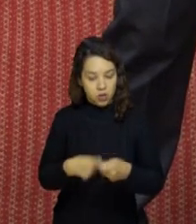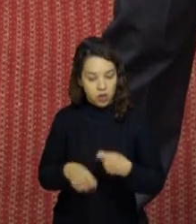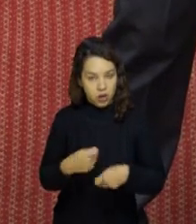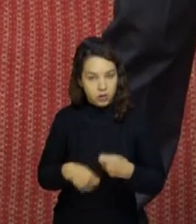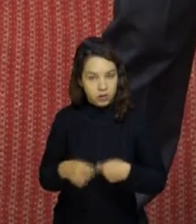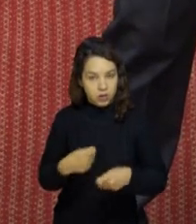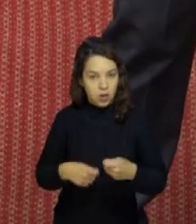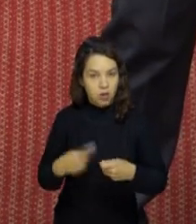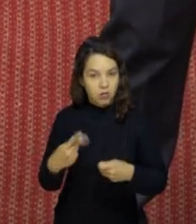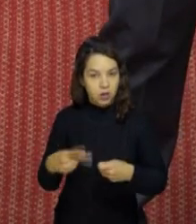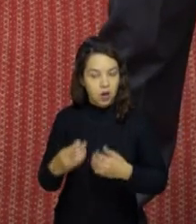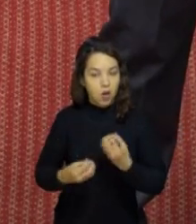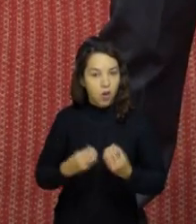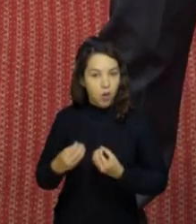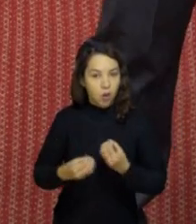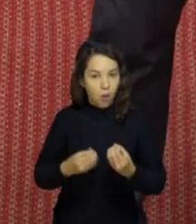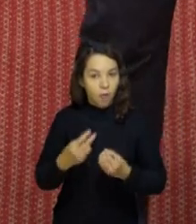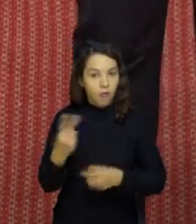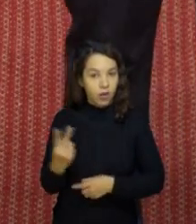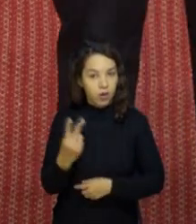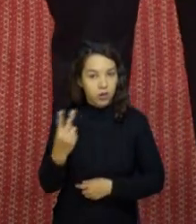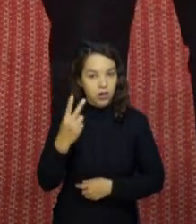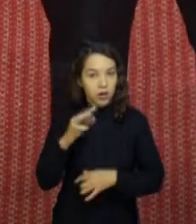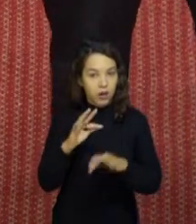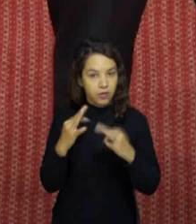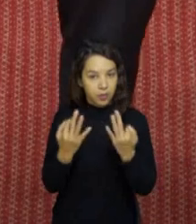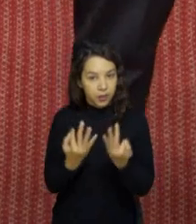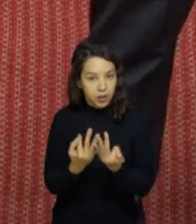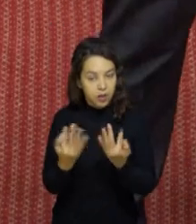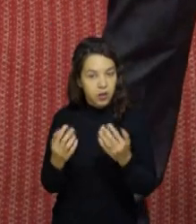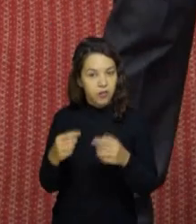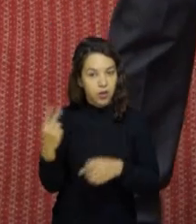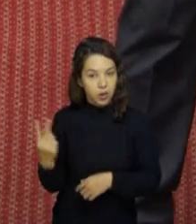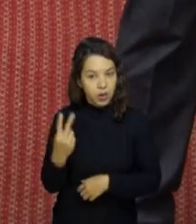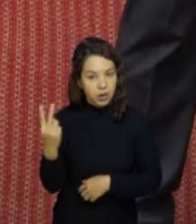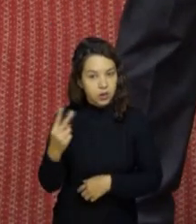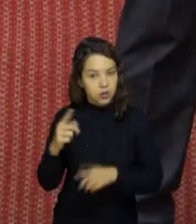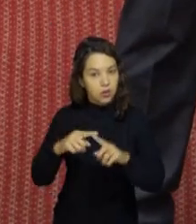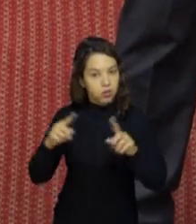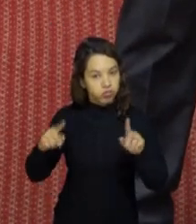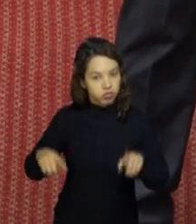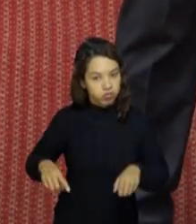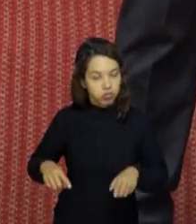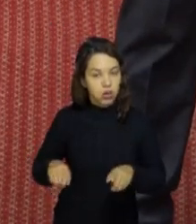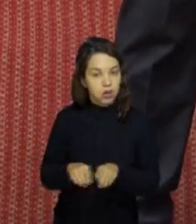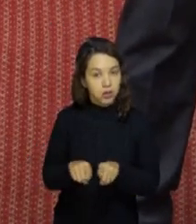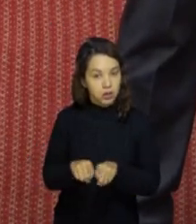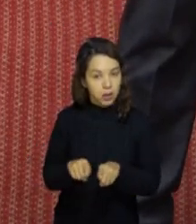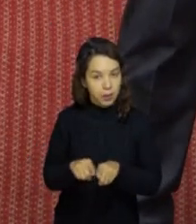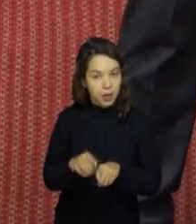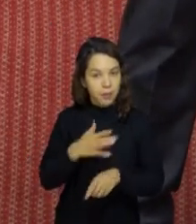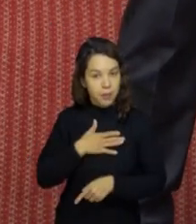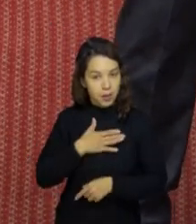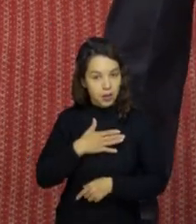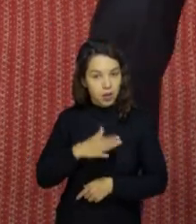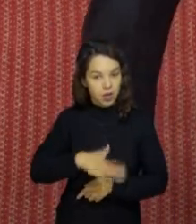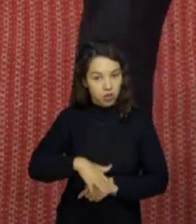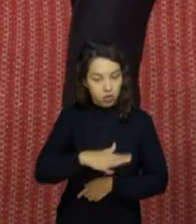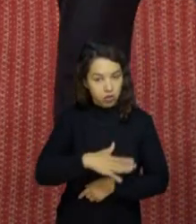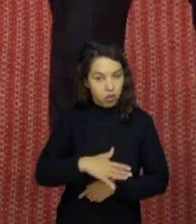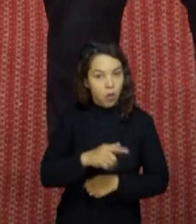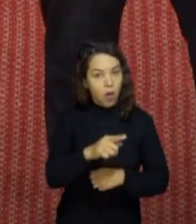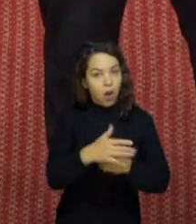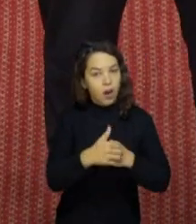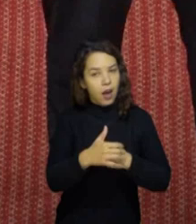colaboradores. E eu quero aqui agradecer também o carinho que a gente sempre é recebido lá na minha região, pelo diretor Gabriel, que